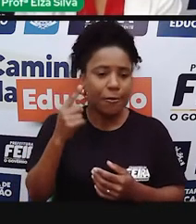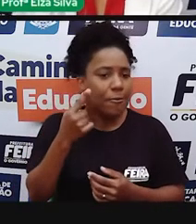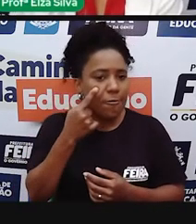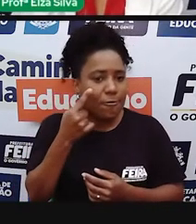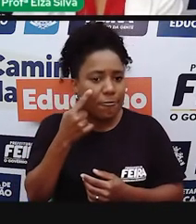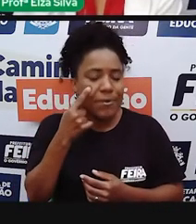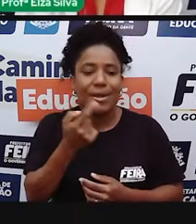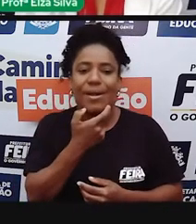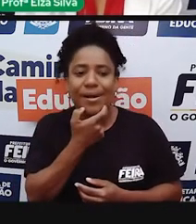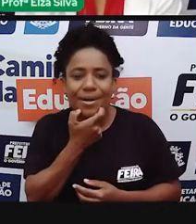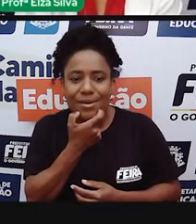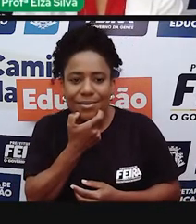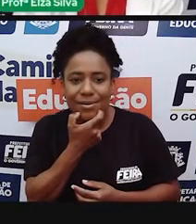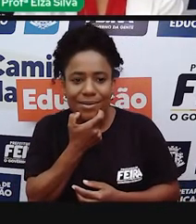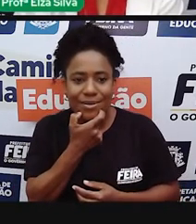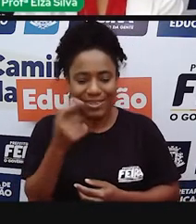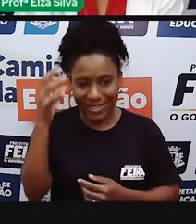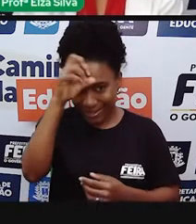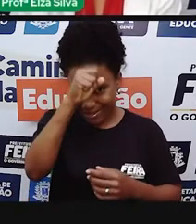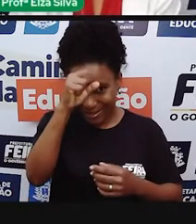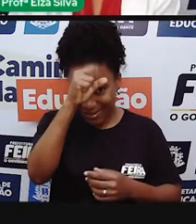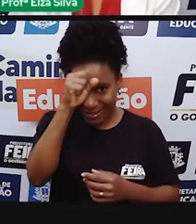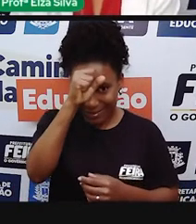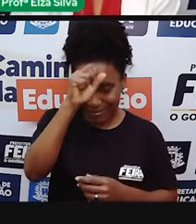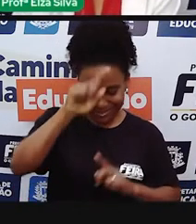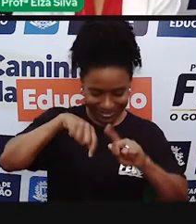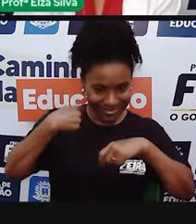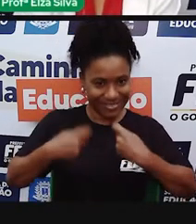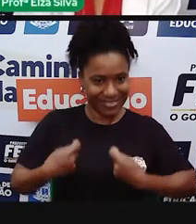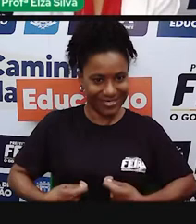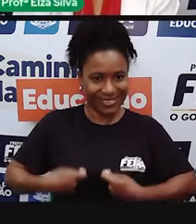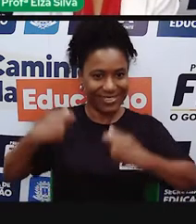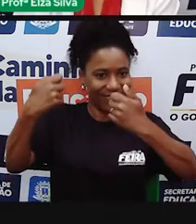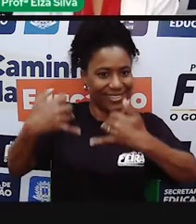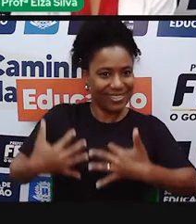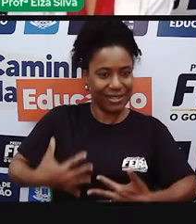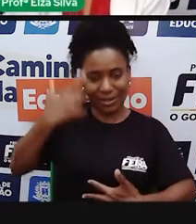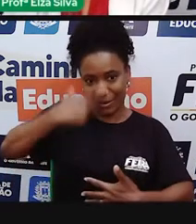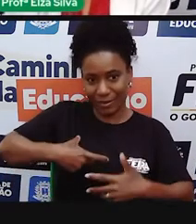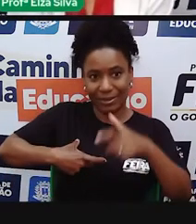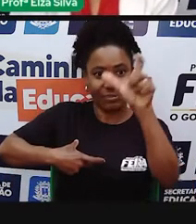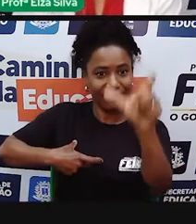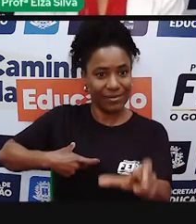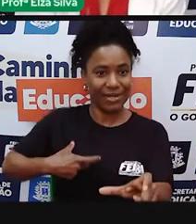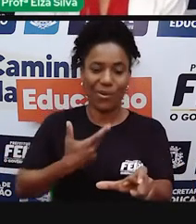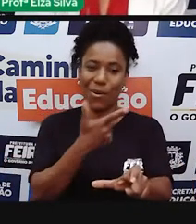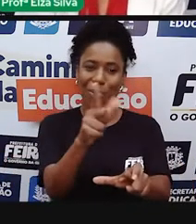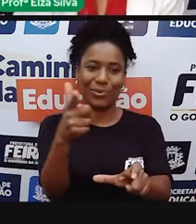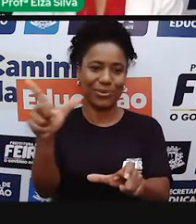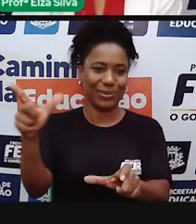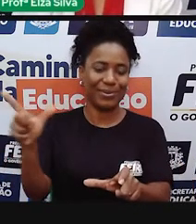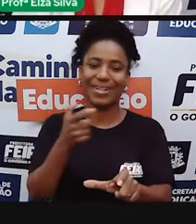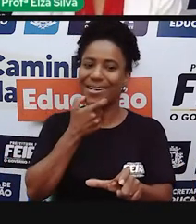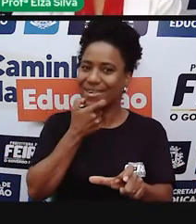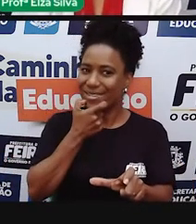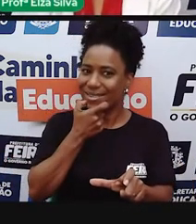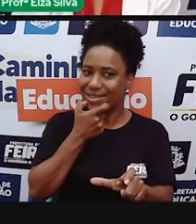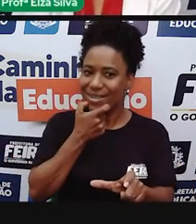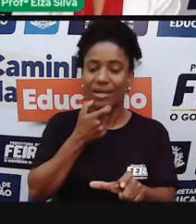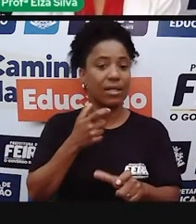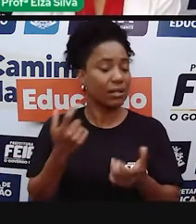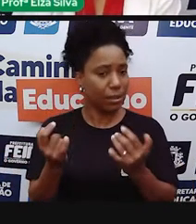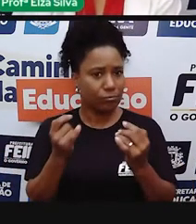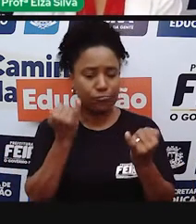inglesa para falar sobre nós mesmos e de falar sobre outras pessoas, explicitando informações pessoais